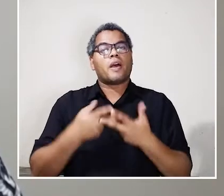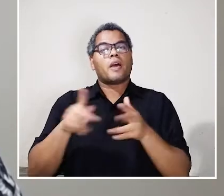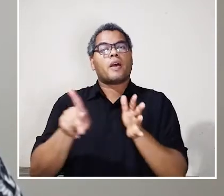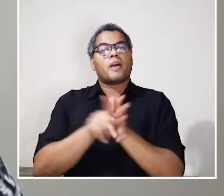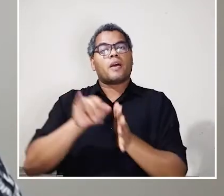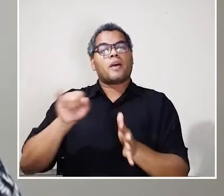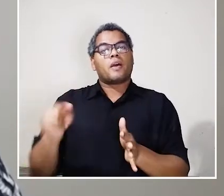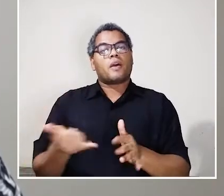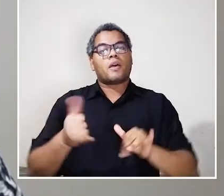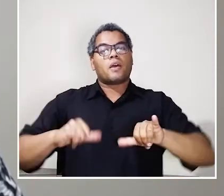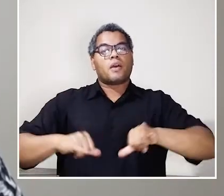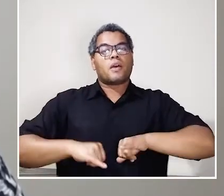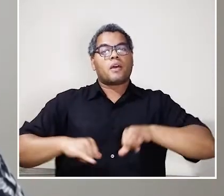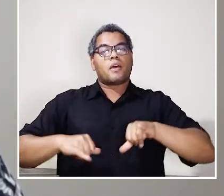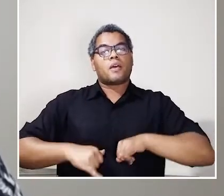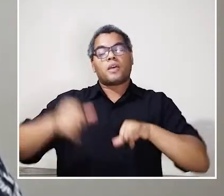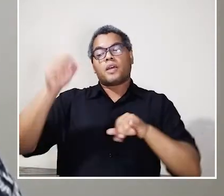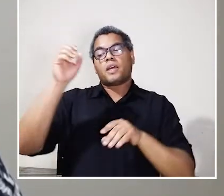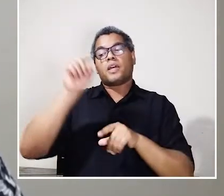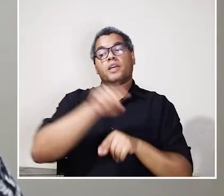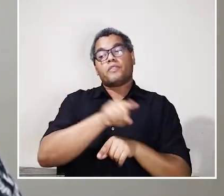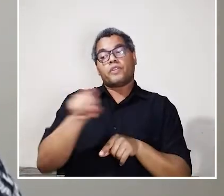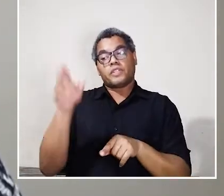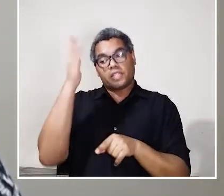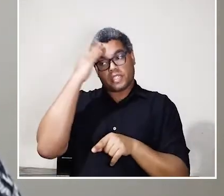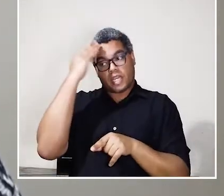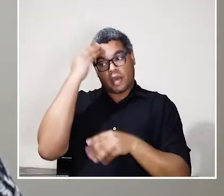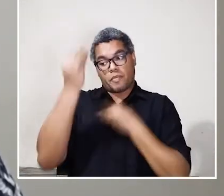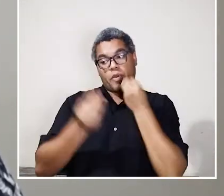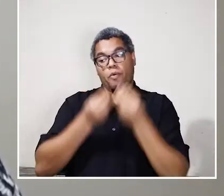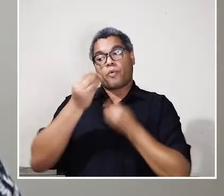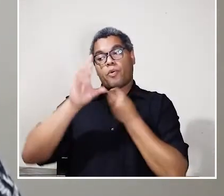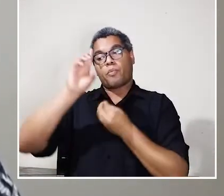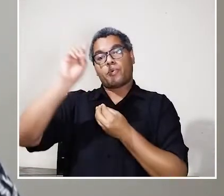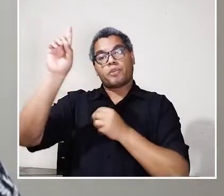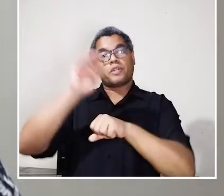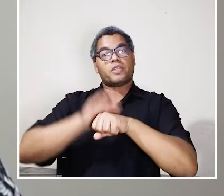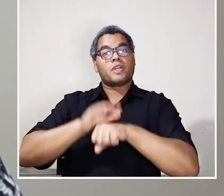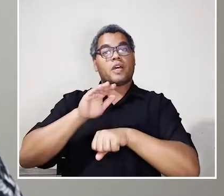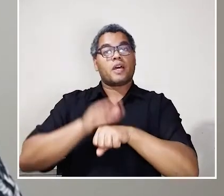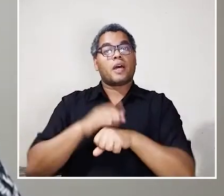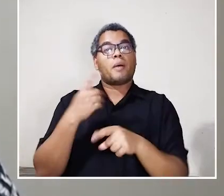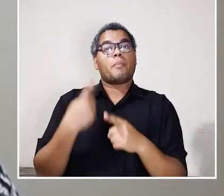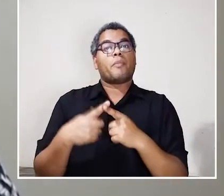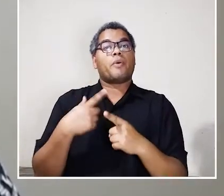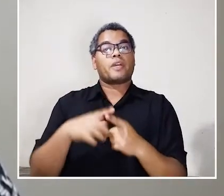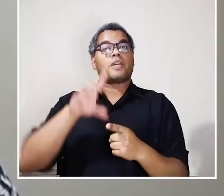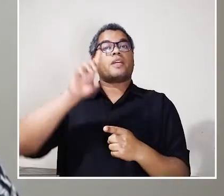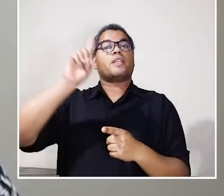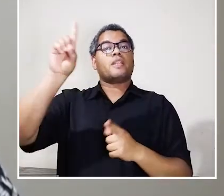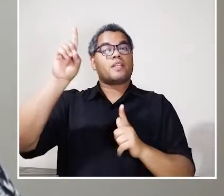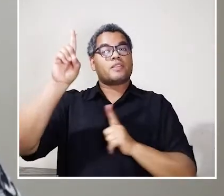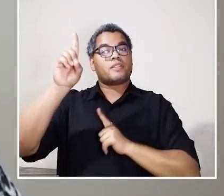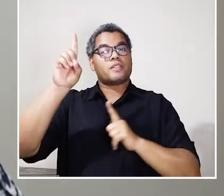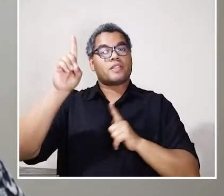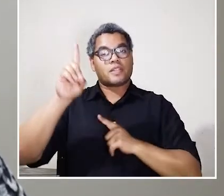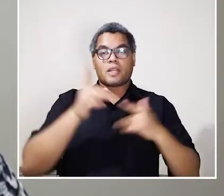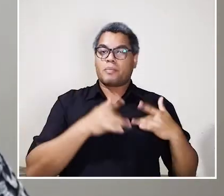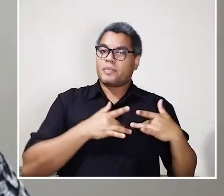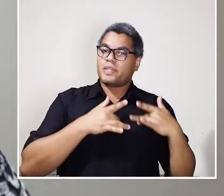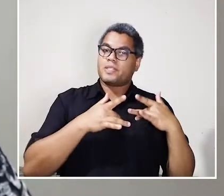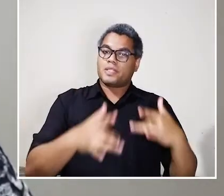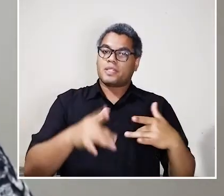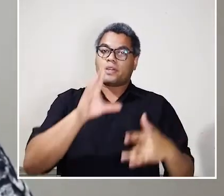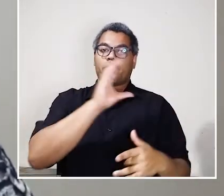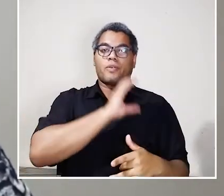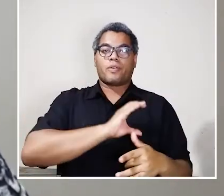sabem como o Senhor fez com que tudo acabasse bem, porque o Senhor é cheio de misericórdia